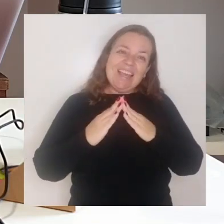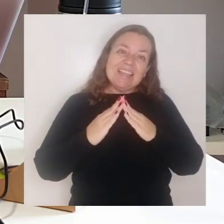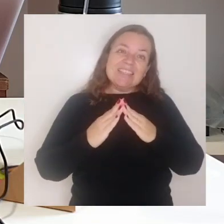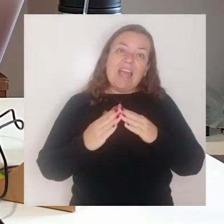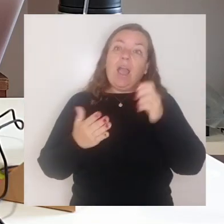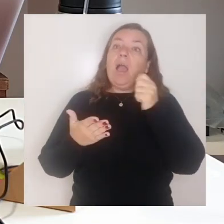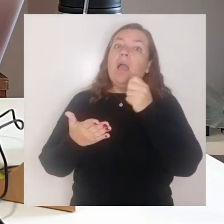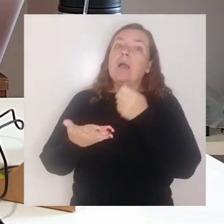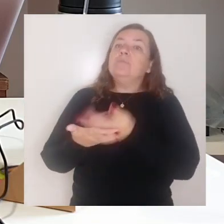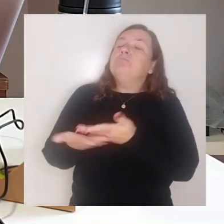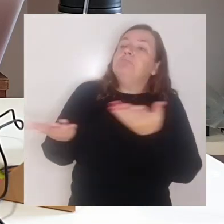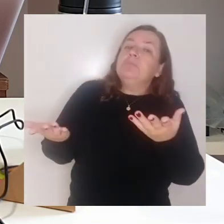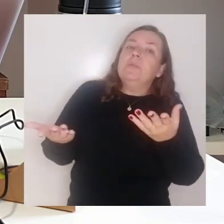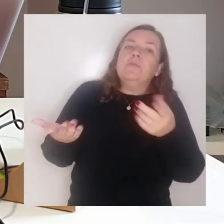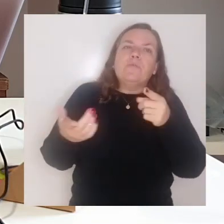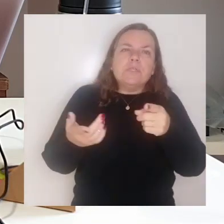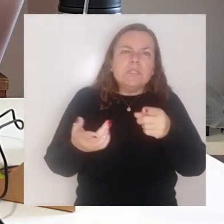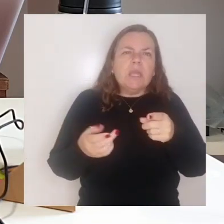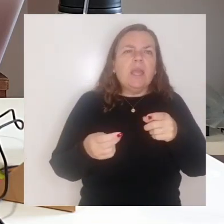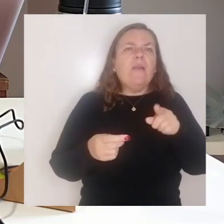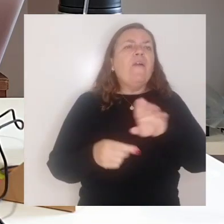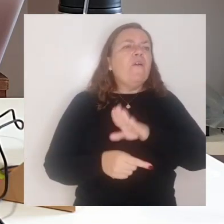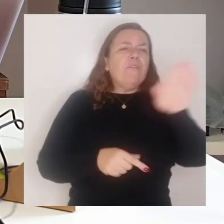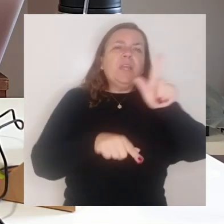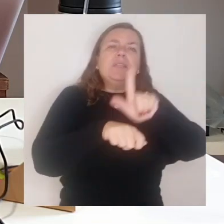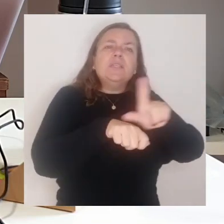a comprar do pequeno. Pense nos